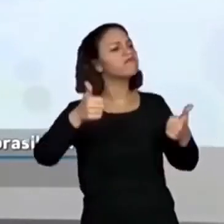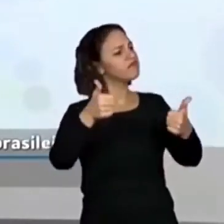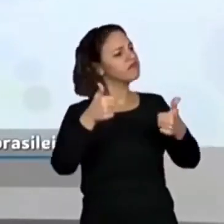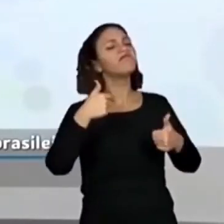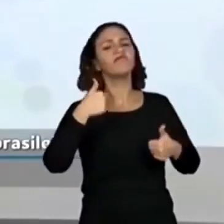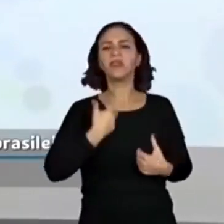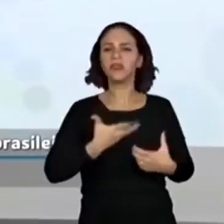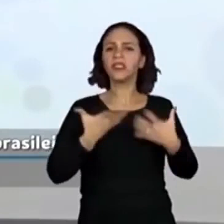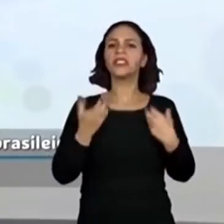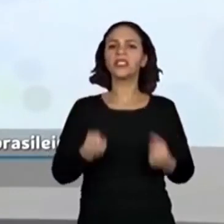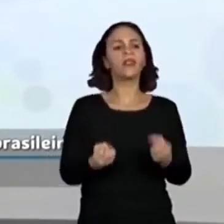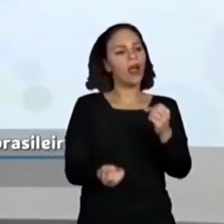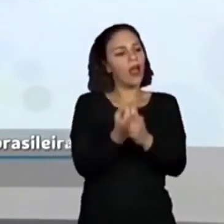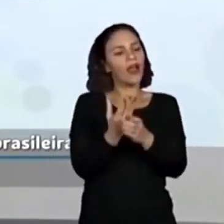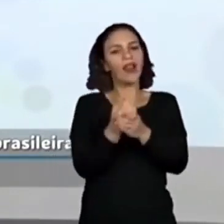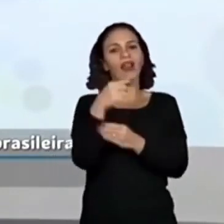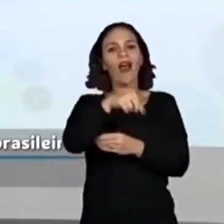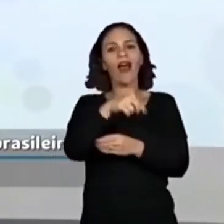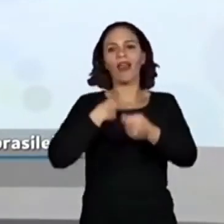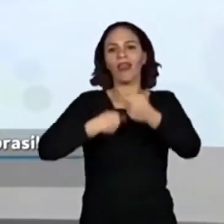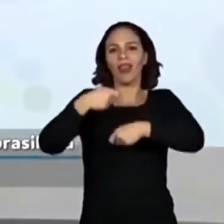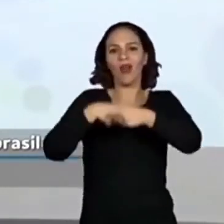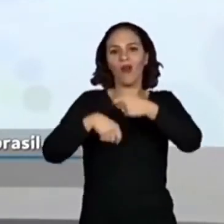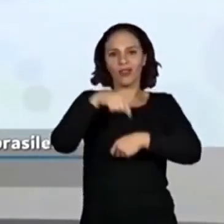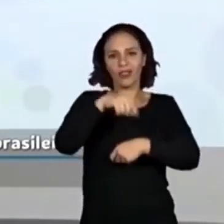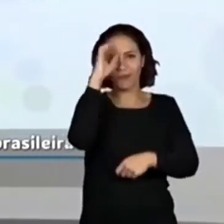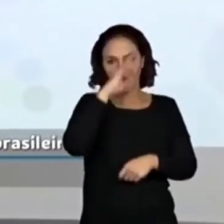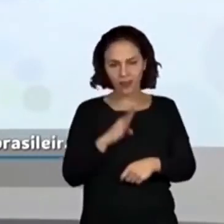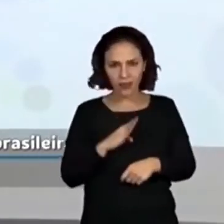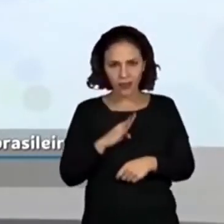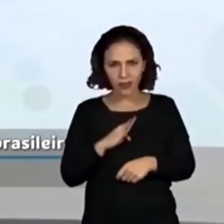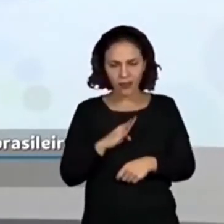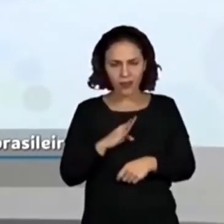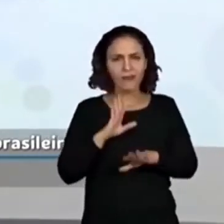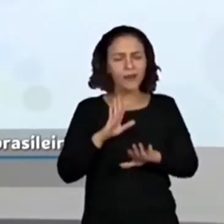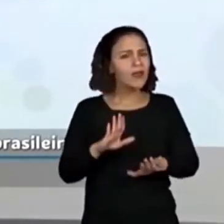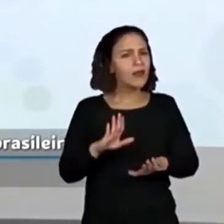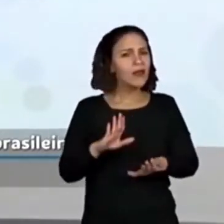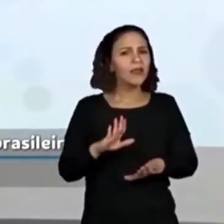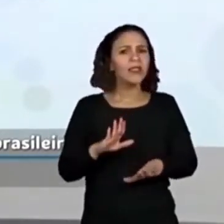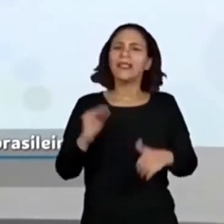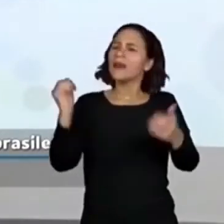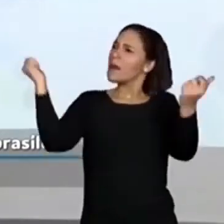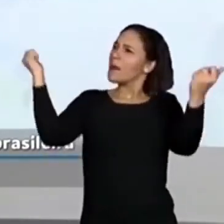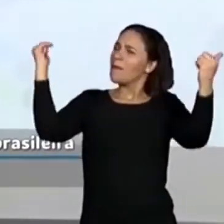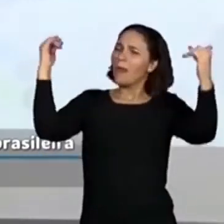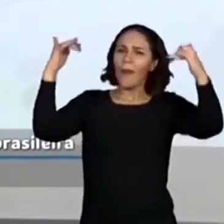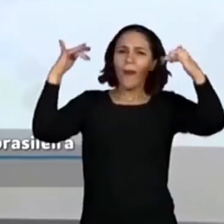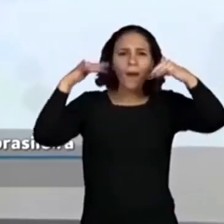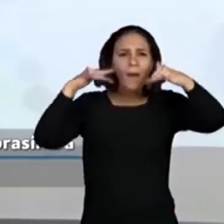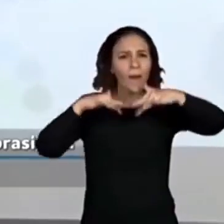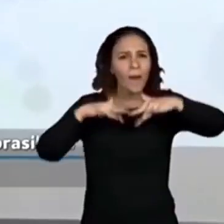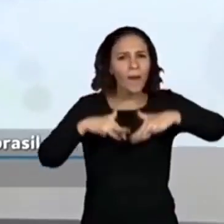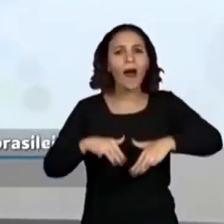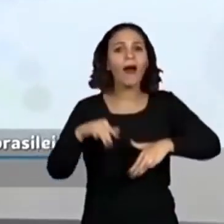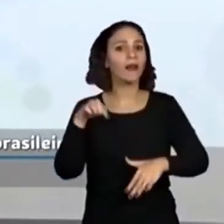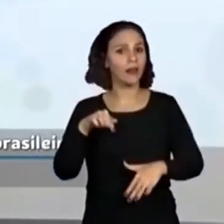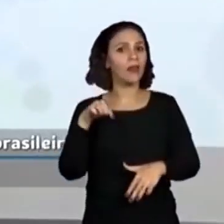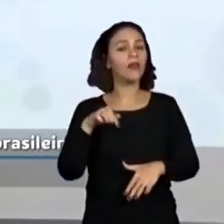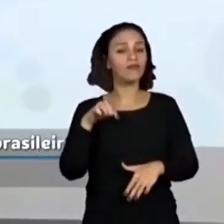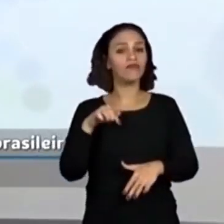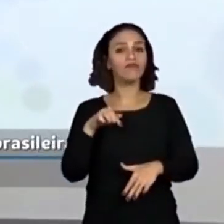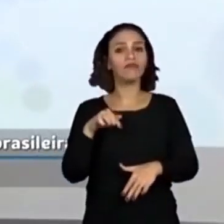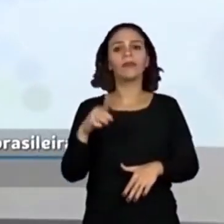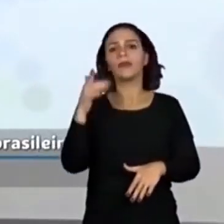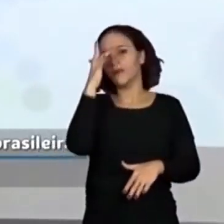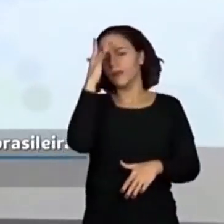próprio negócio aqui no Brasil. Mas muitos vieram. Então, um processo migratório que trouxe